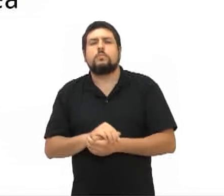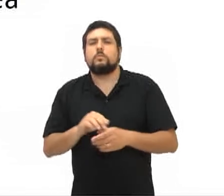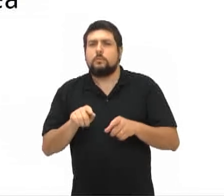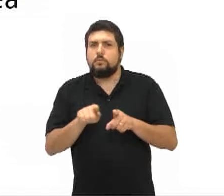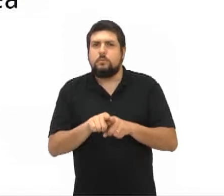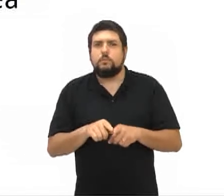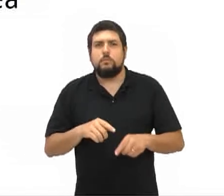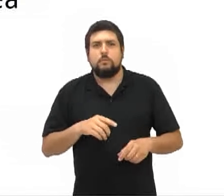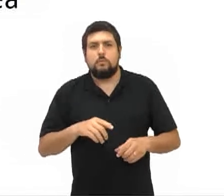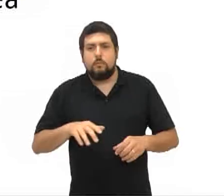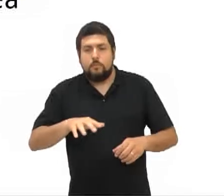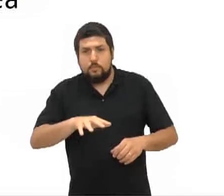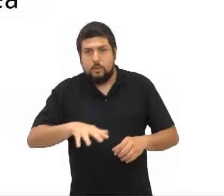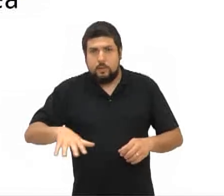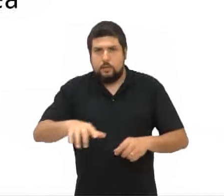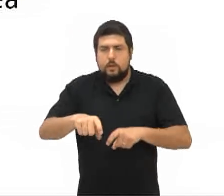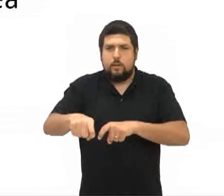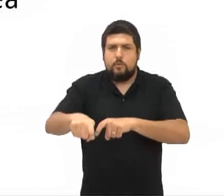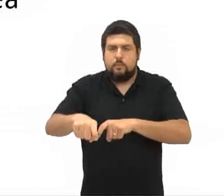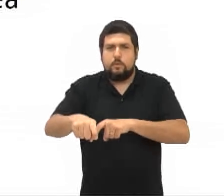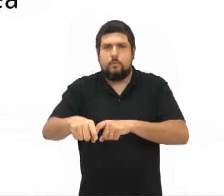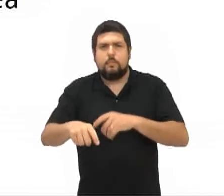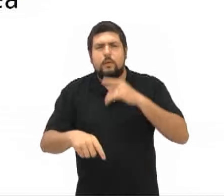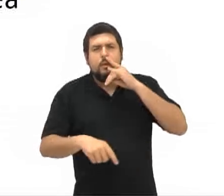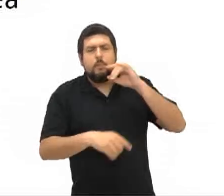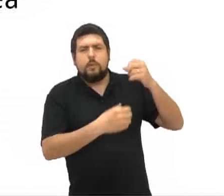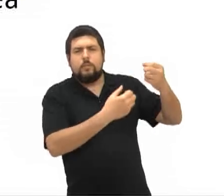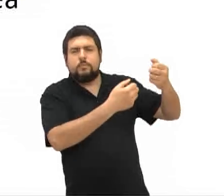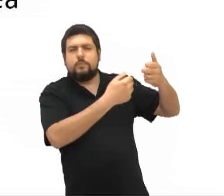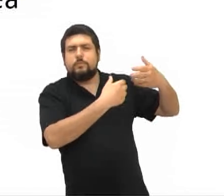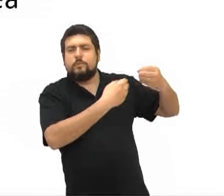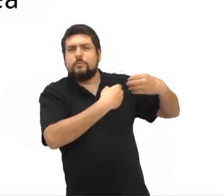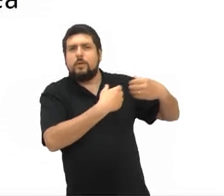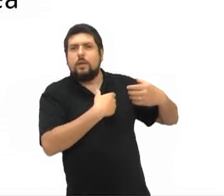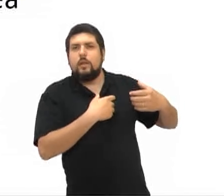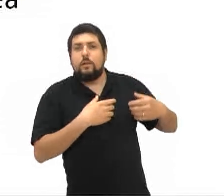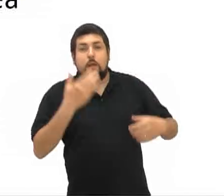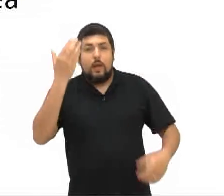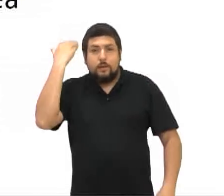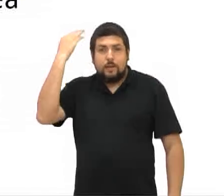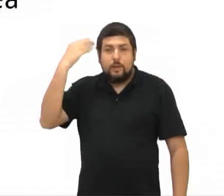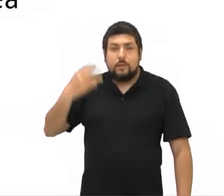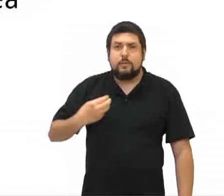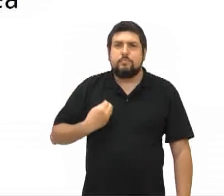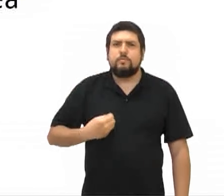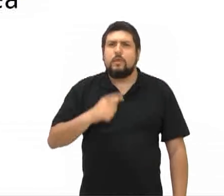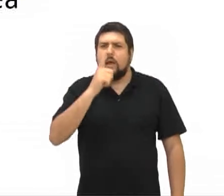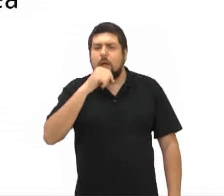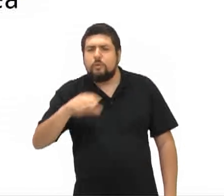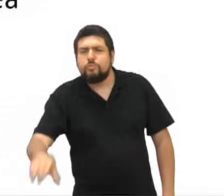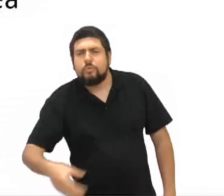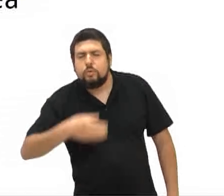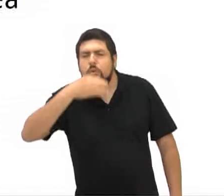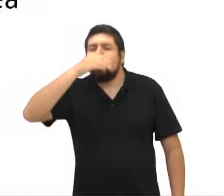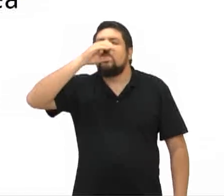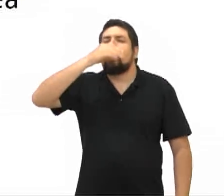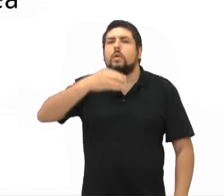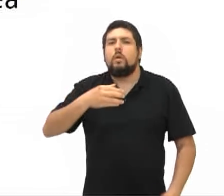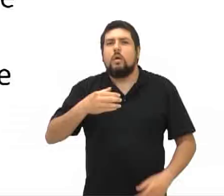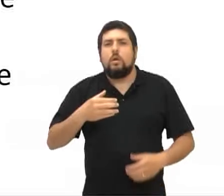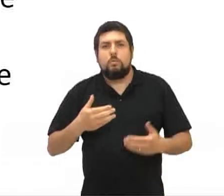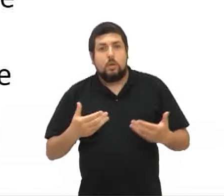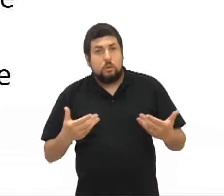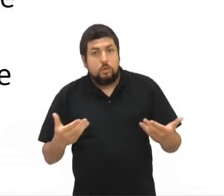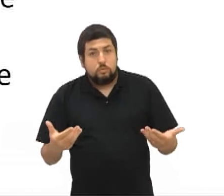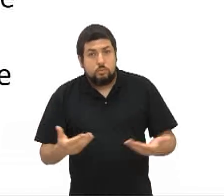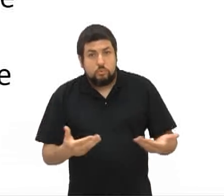nossos pais relatam que outrora podiam tranquilamente beber água pura dos olhos d'água, percebo que se torna